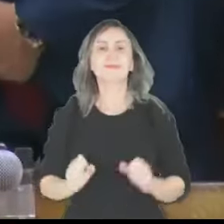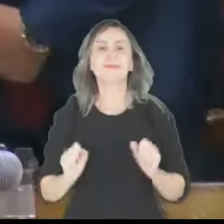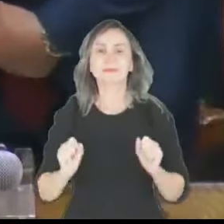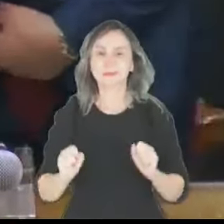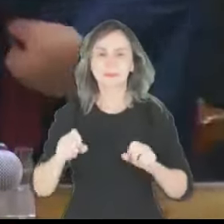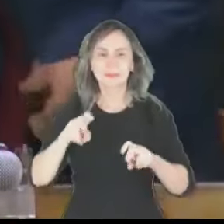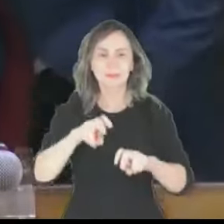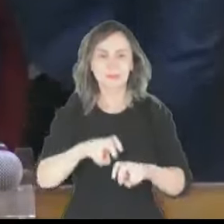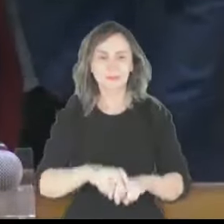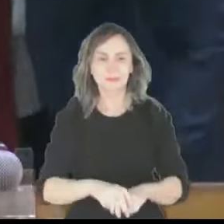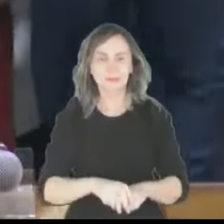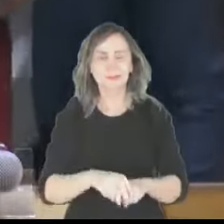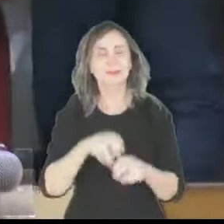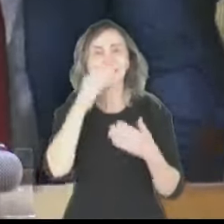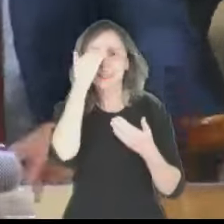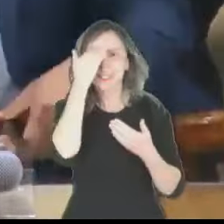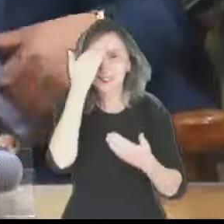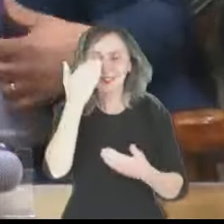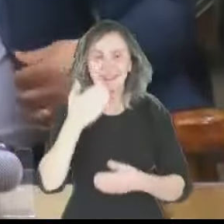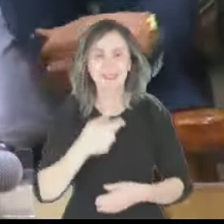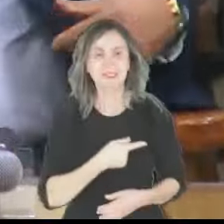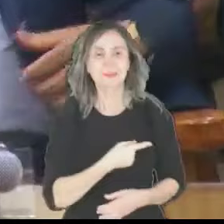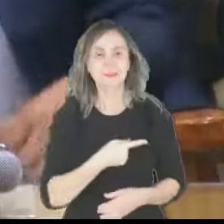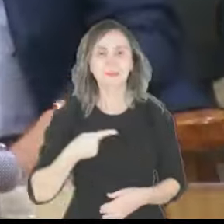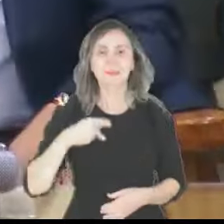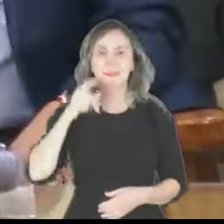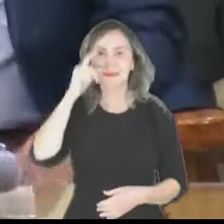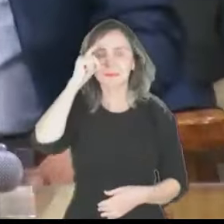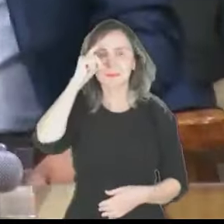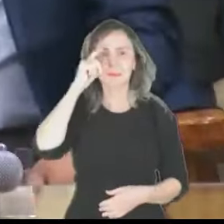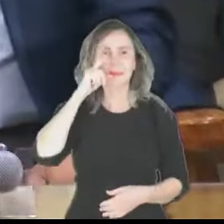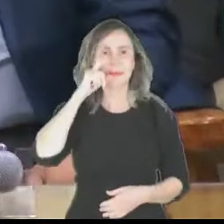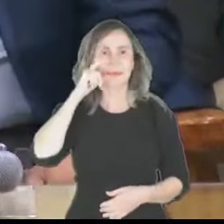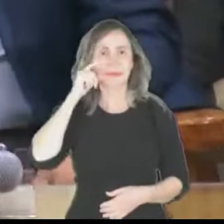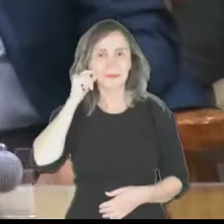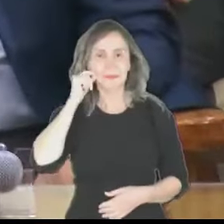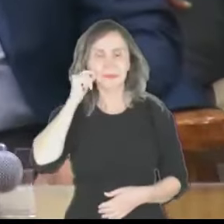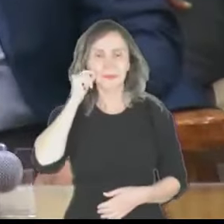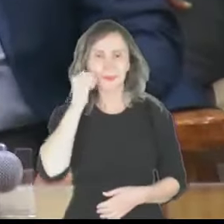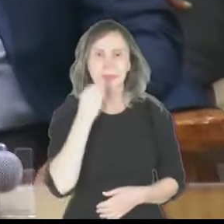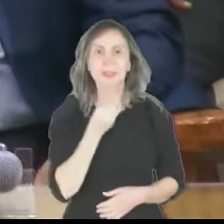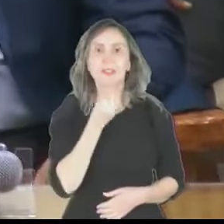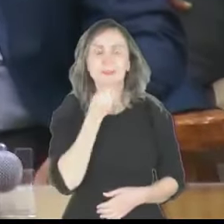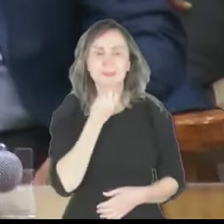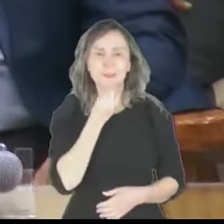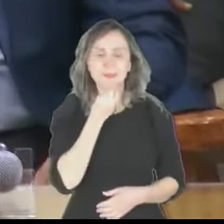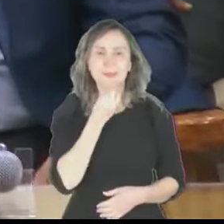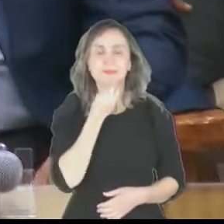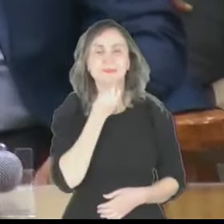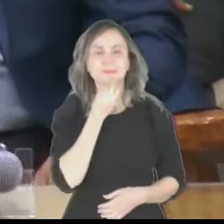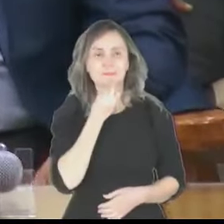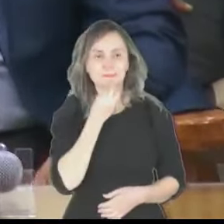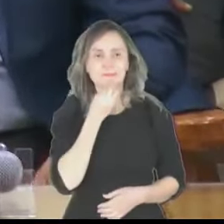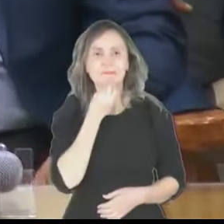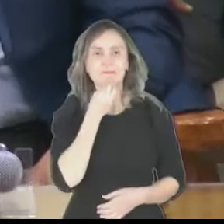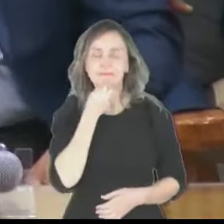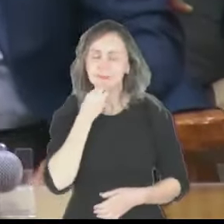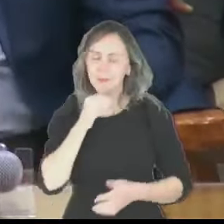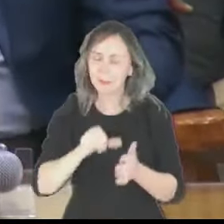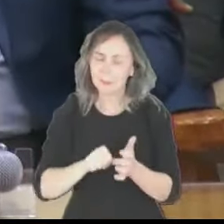Obrigado, Reverendo Oresvaldo, por essa oportunidade de estar aqui pela primeira